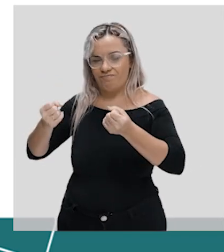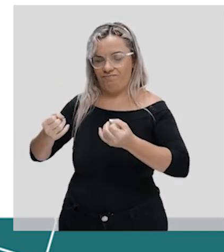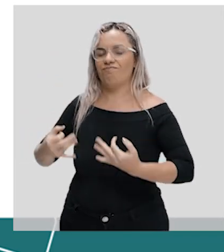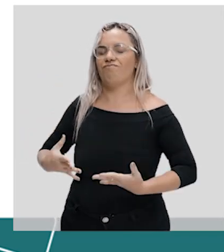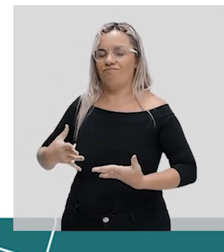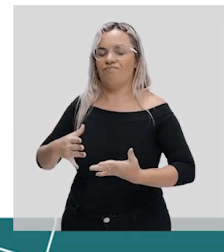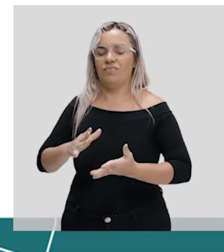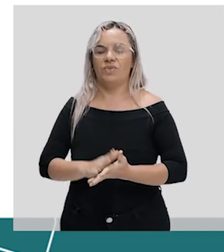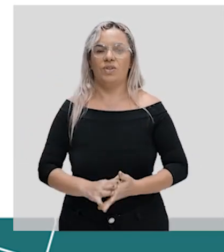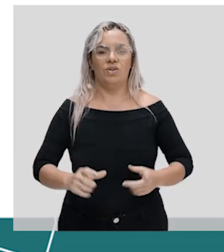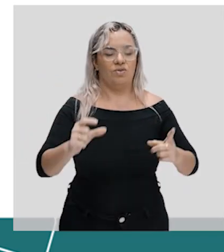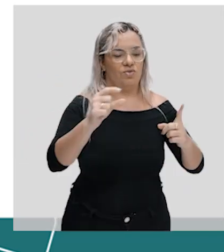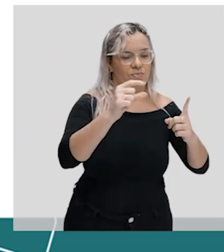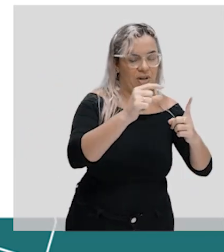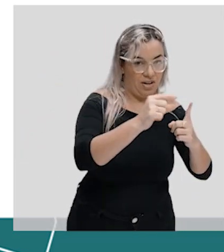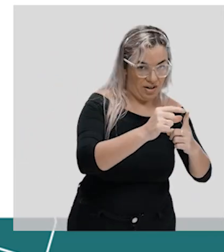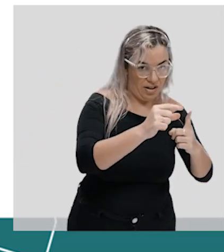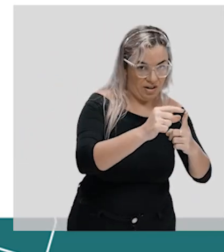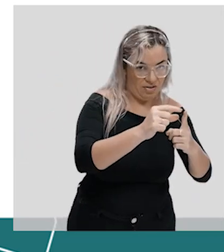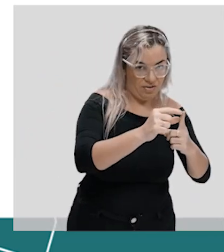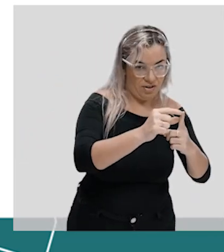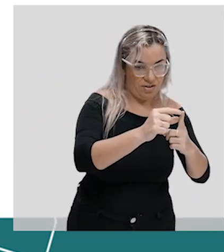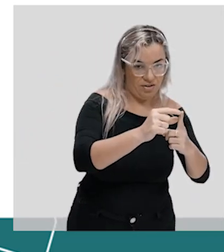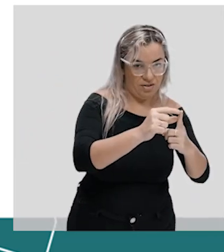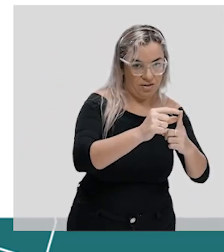aos signos. Tá bom? Olha aqui um exemplo.